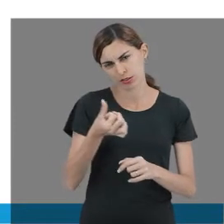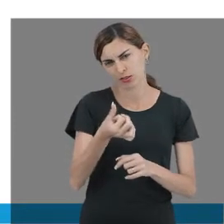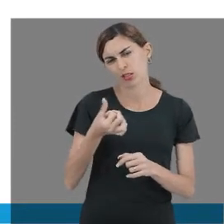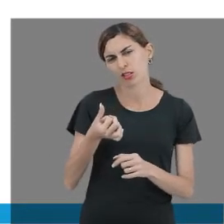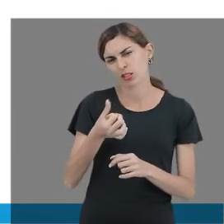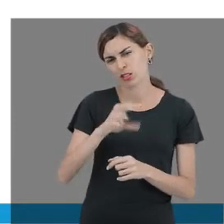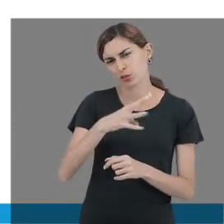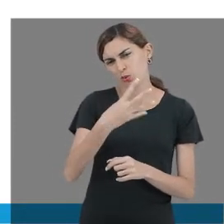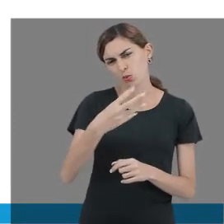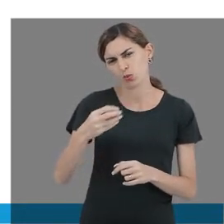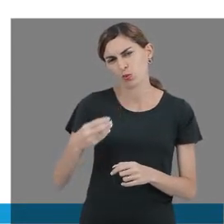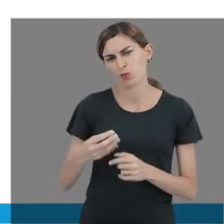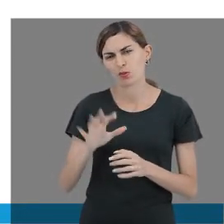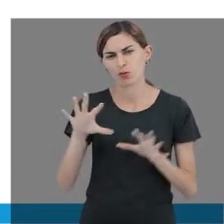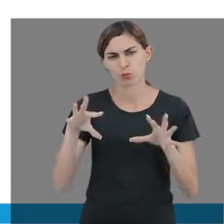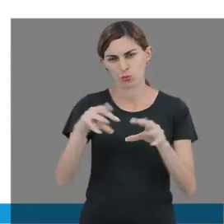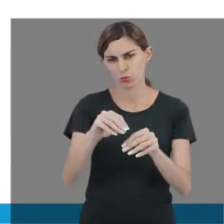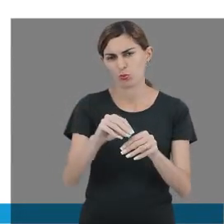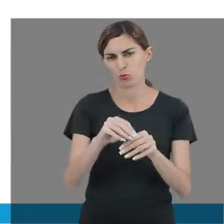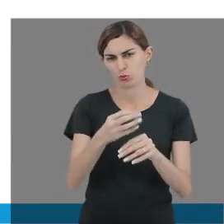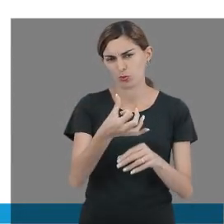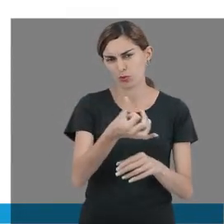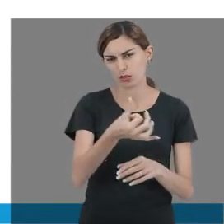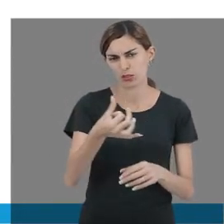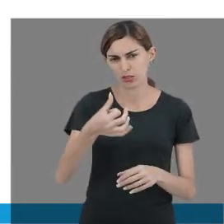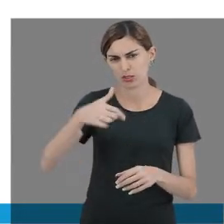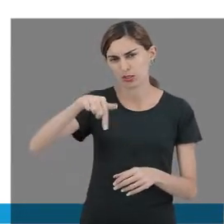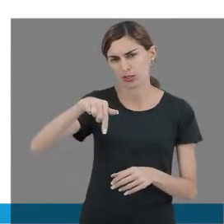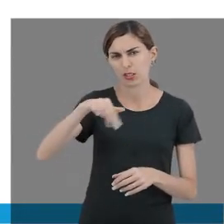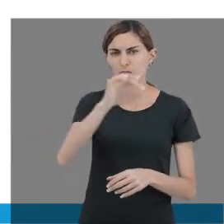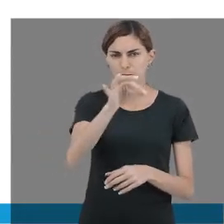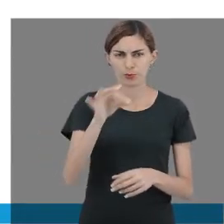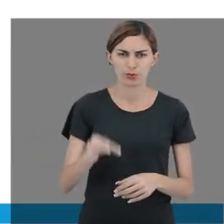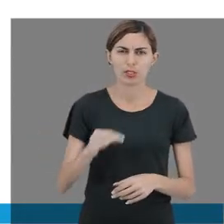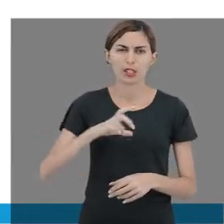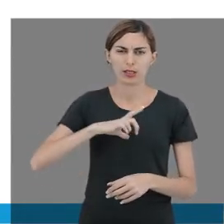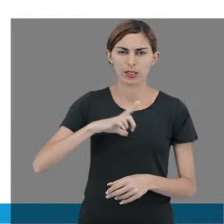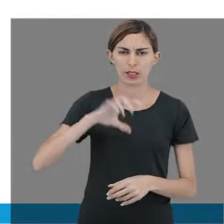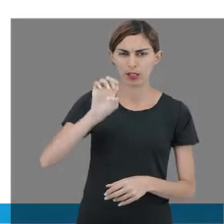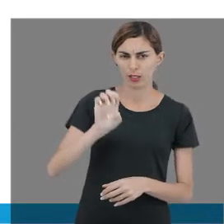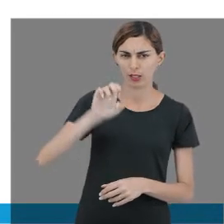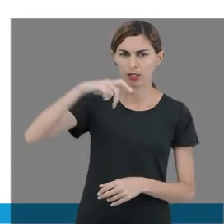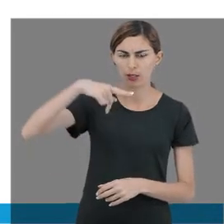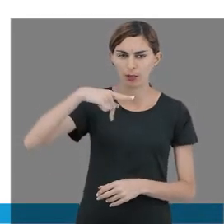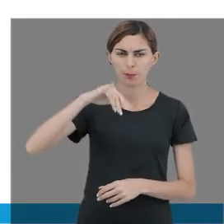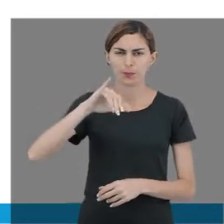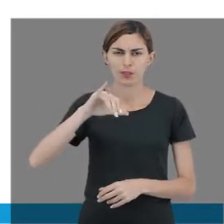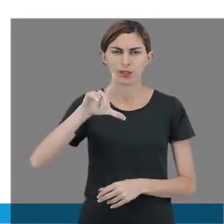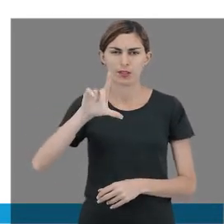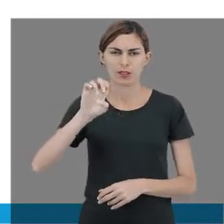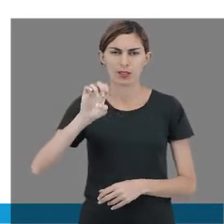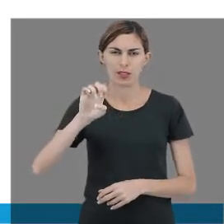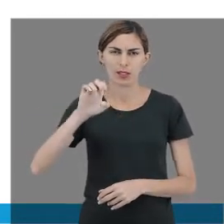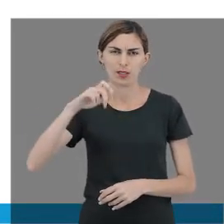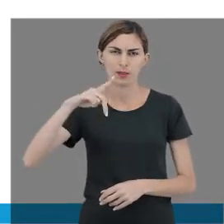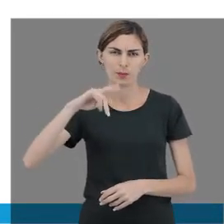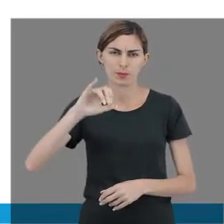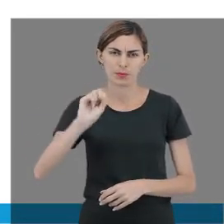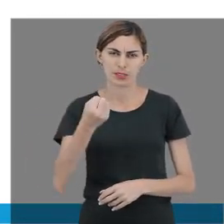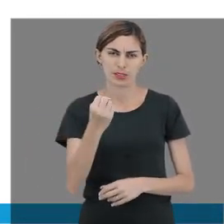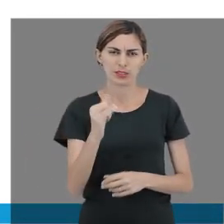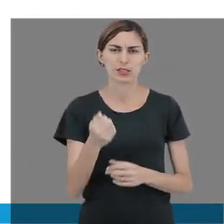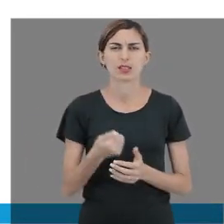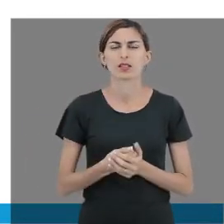66,4% dos pacientes, então 67% dos pacientes tinham epilepsia, né? Então isso é muito frequente. Quando a gente vê o exame de imagem, a gente